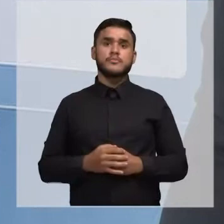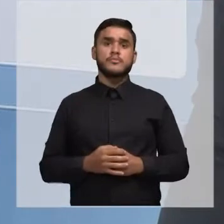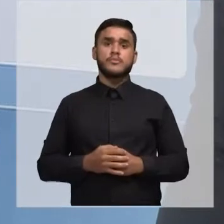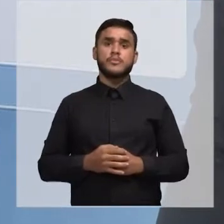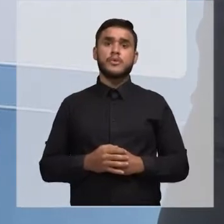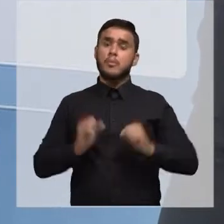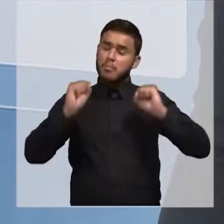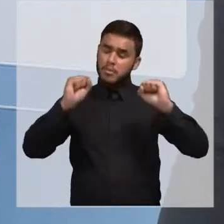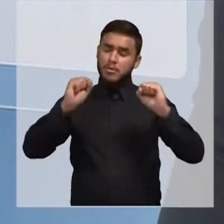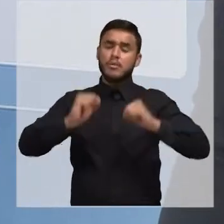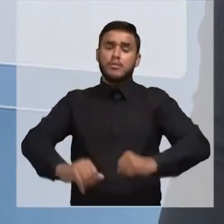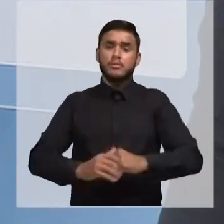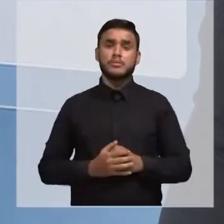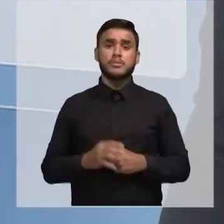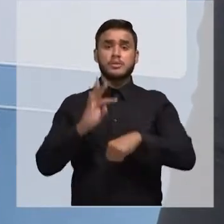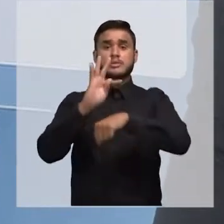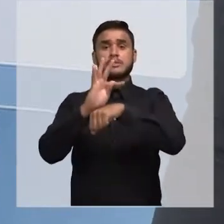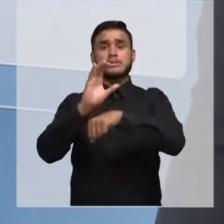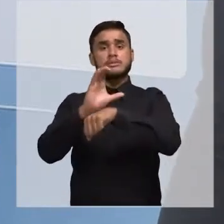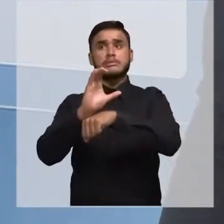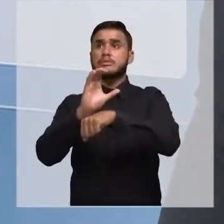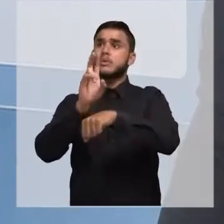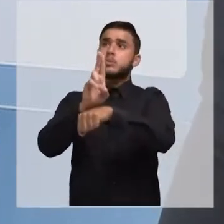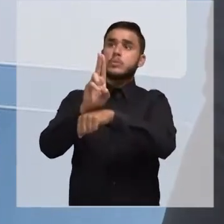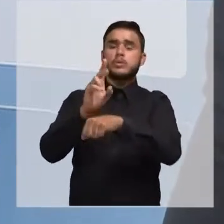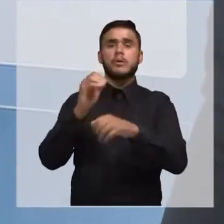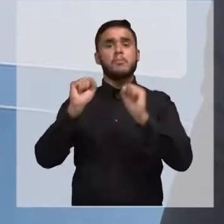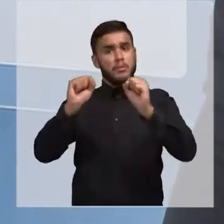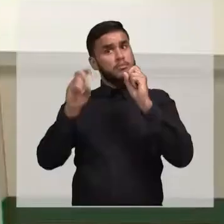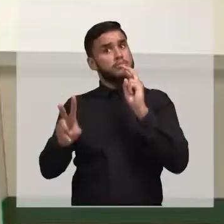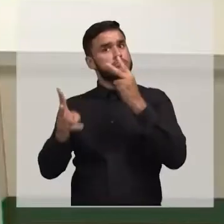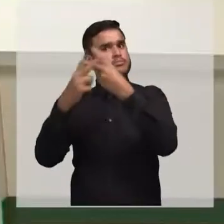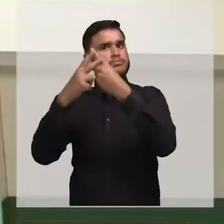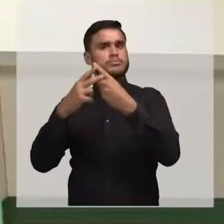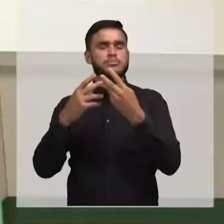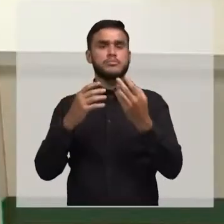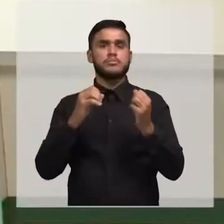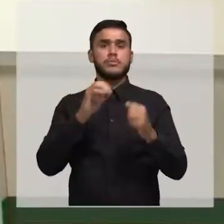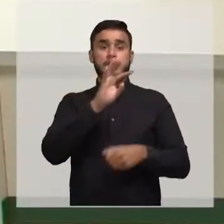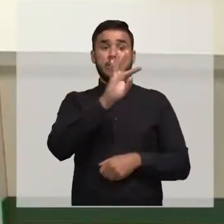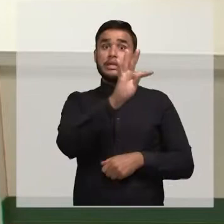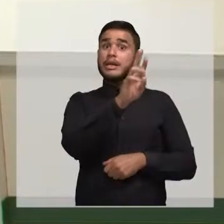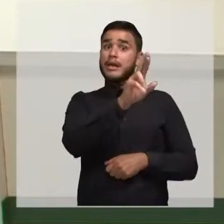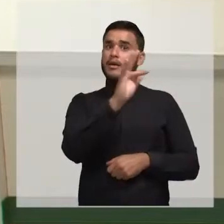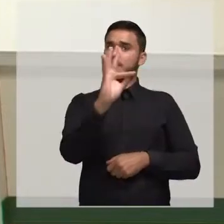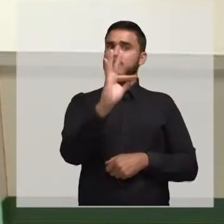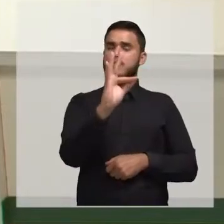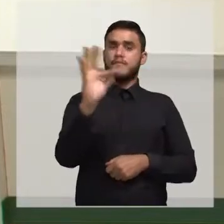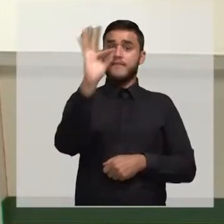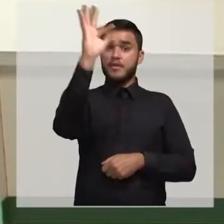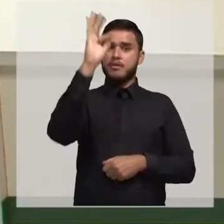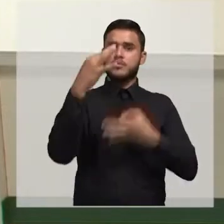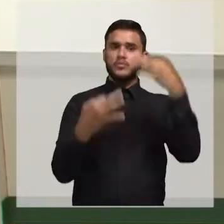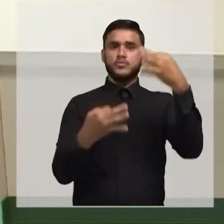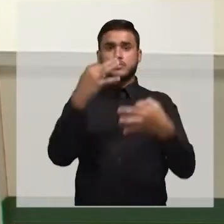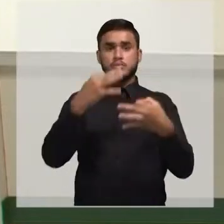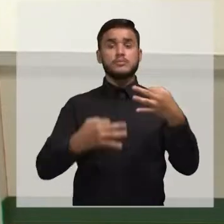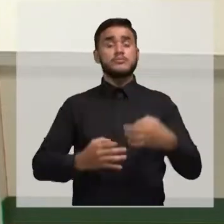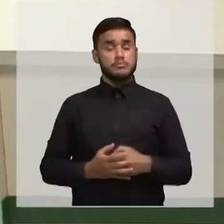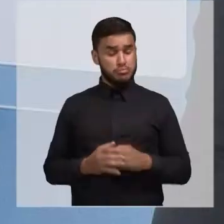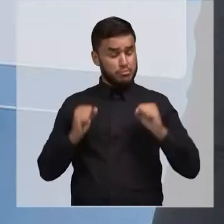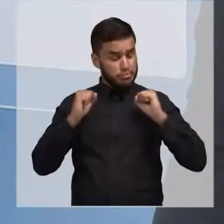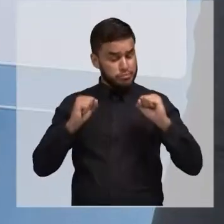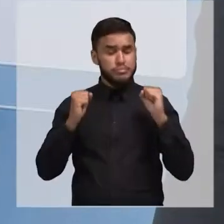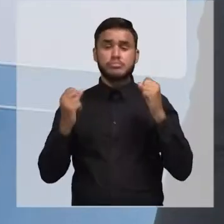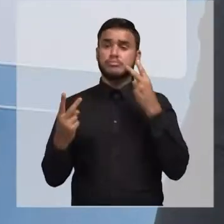de contas. A pessoa não pode ser candidata. Você imagina, Luiz, por um tribunal regional federal, da Justiça Federal,